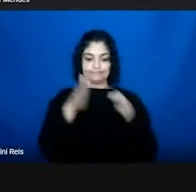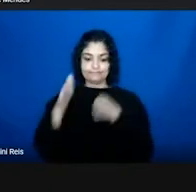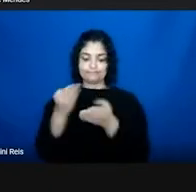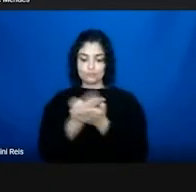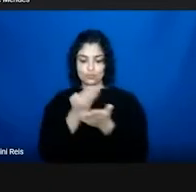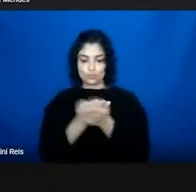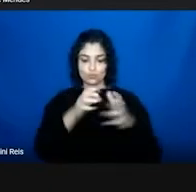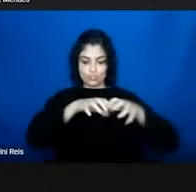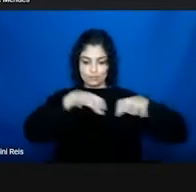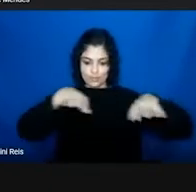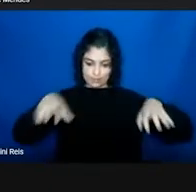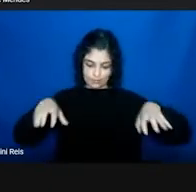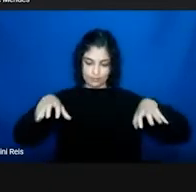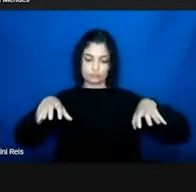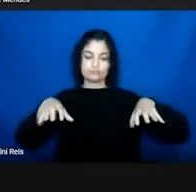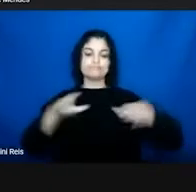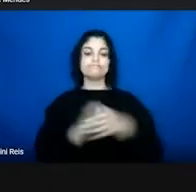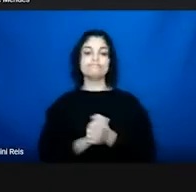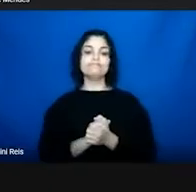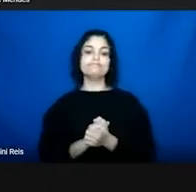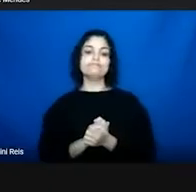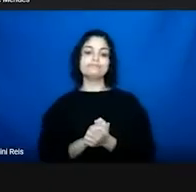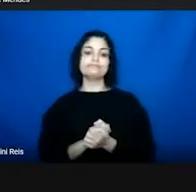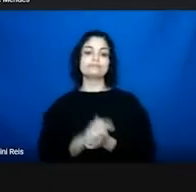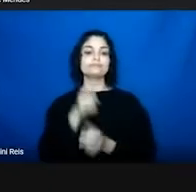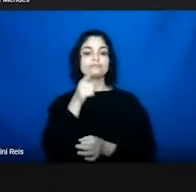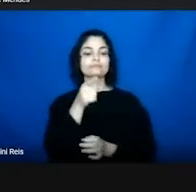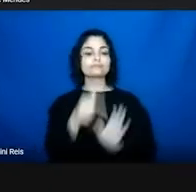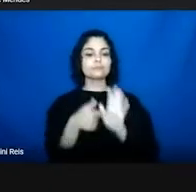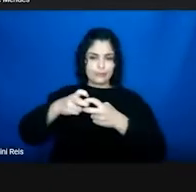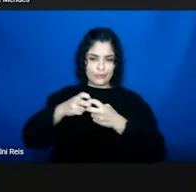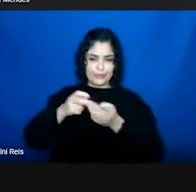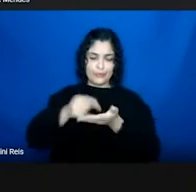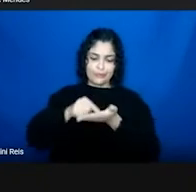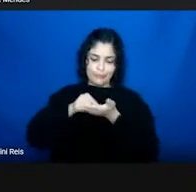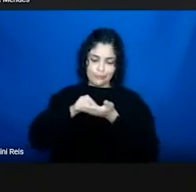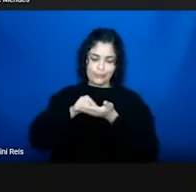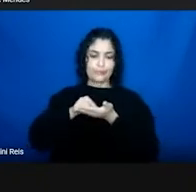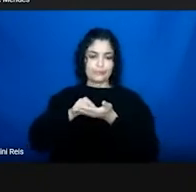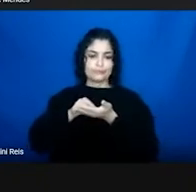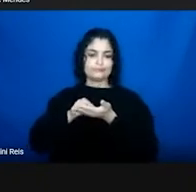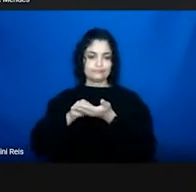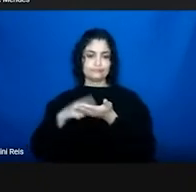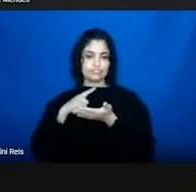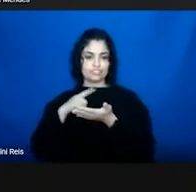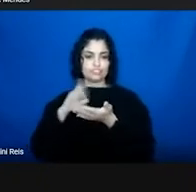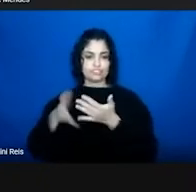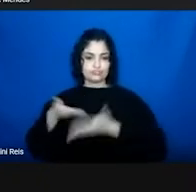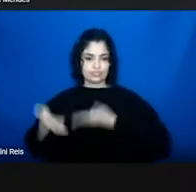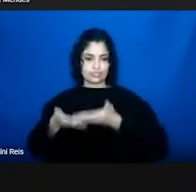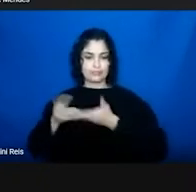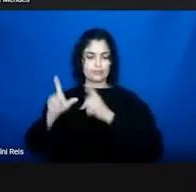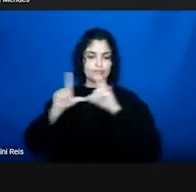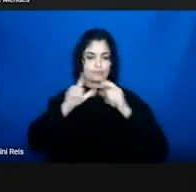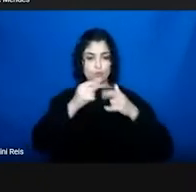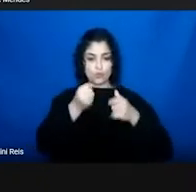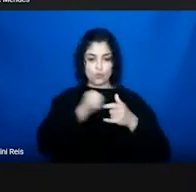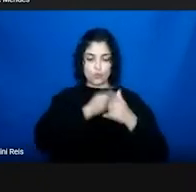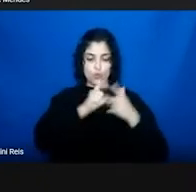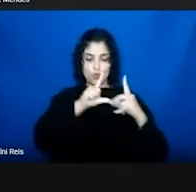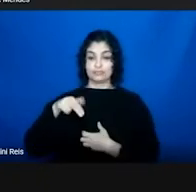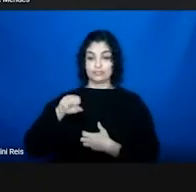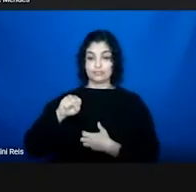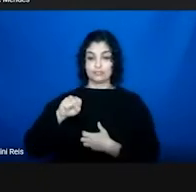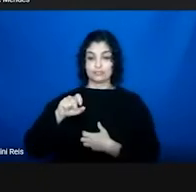depressão, ansiedade, estresse pós-traumático e alcoolismo, e que estudantes apresentam mais sintomas